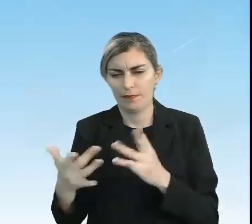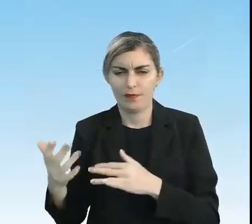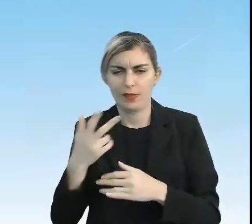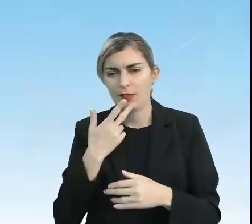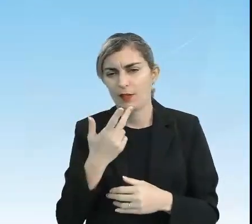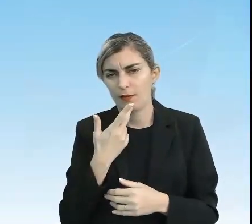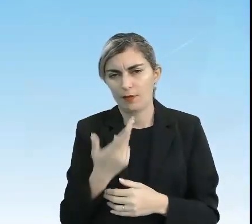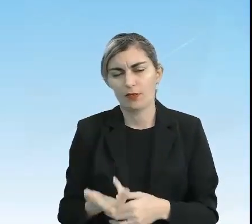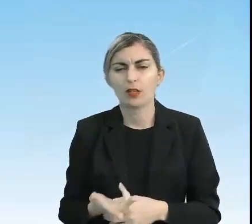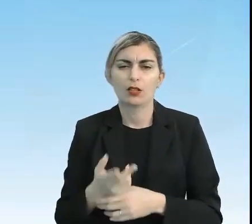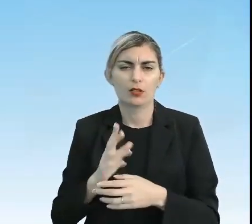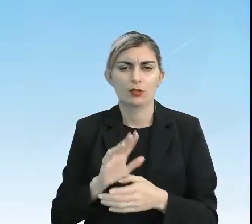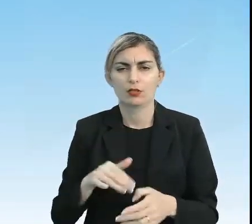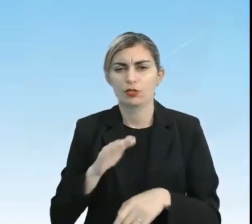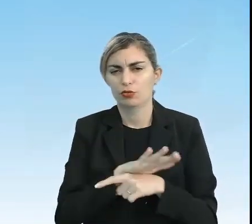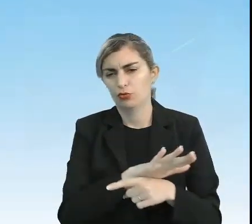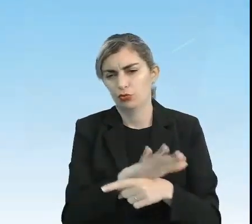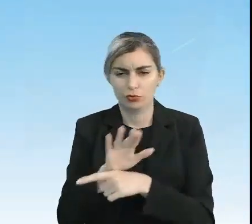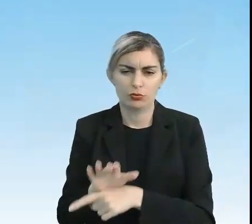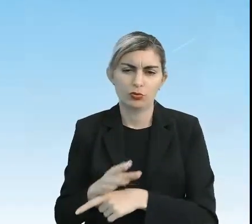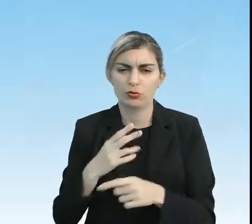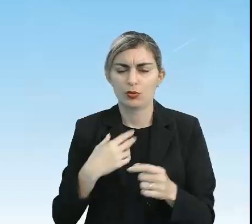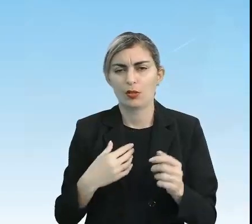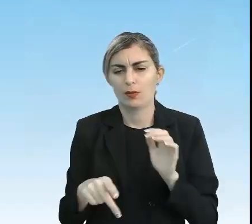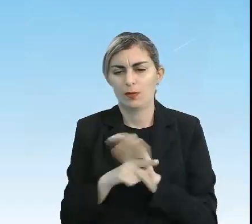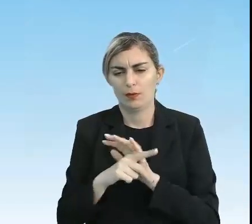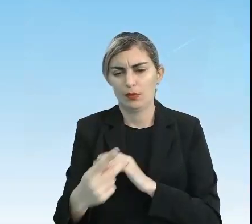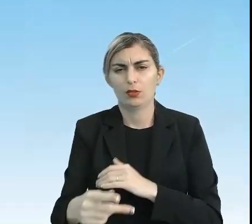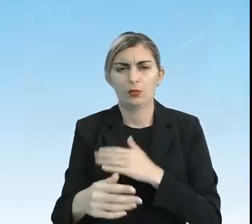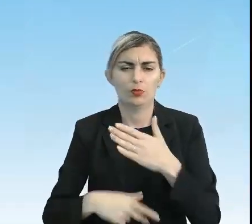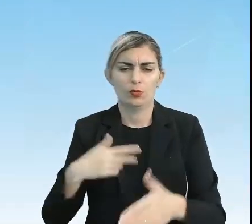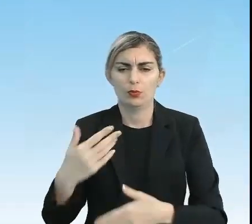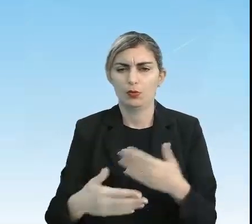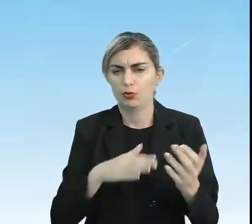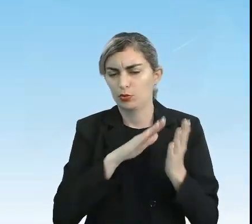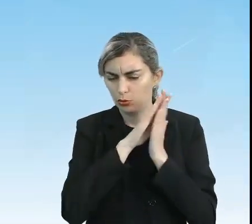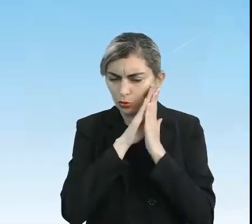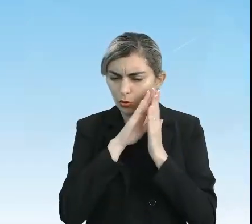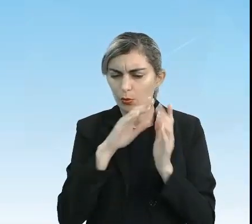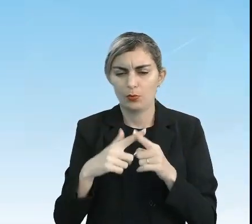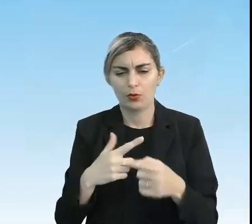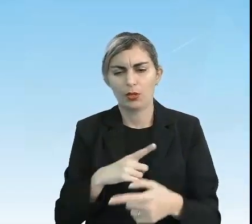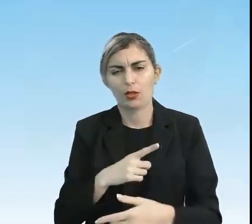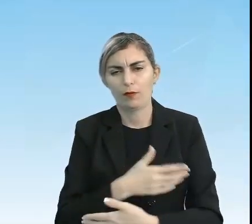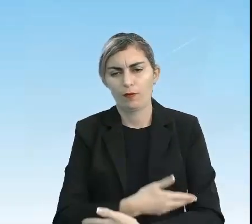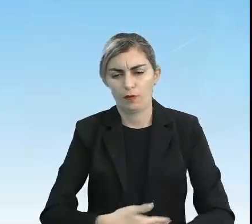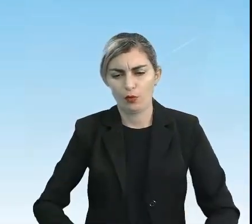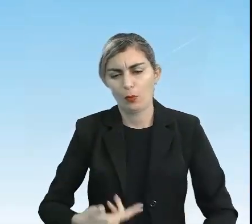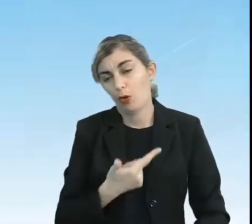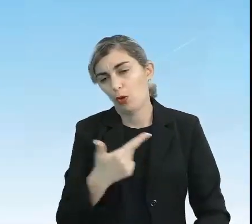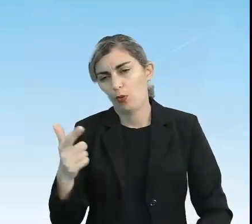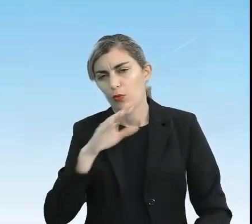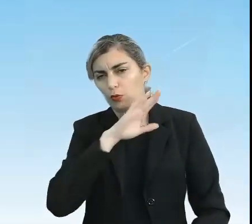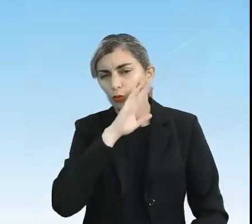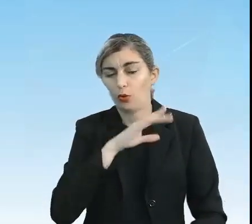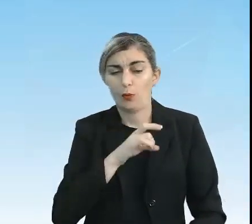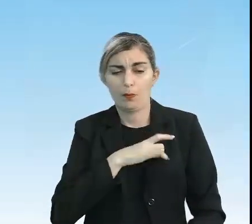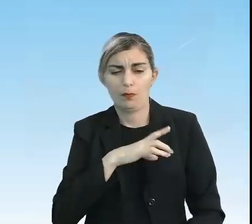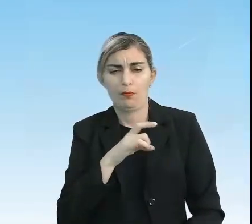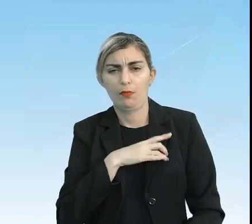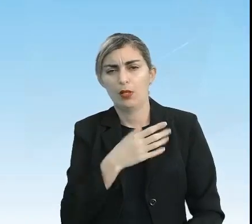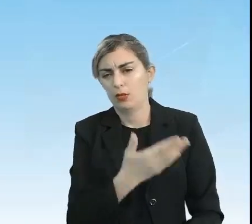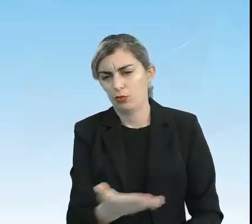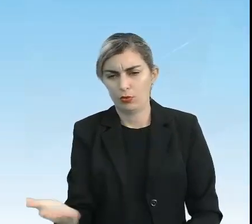senhor pode acrescentar, ajudar, que ele diz: uma parte da população não dorme porque tem fome, a outra não dorme com medo daquela que